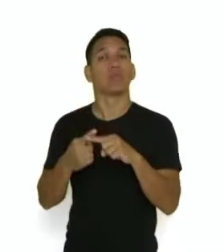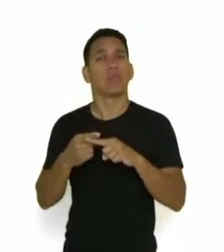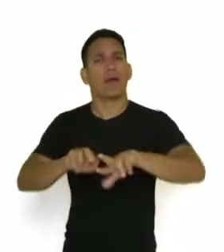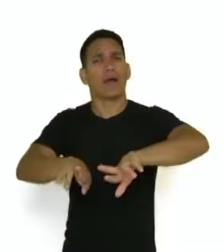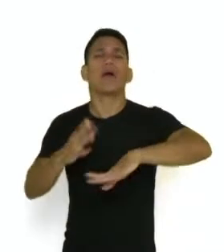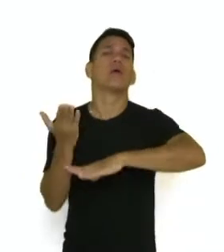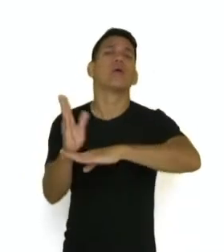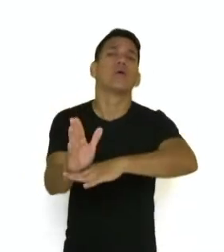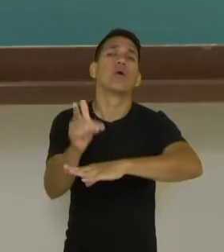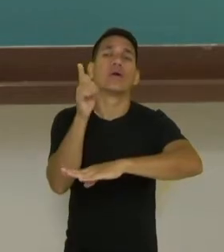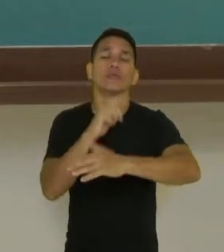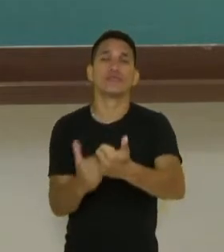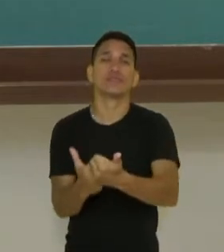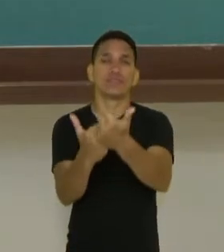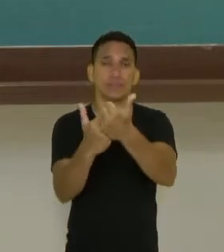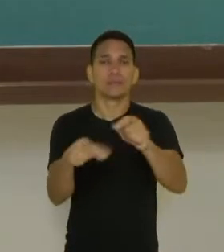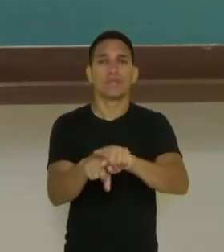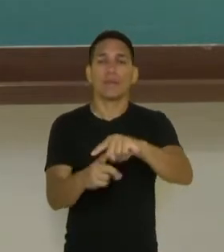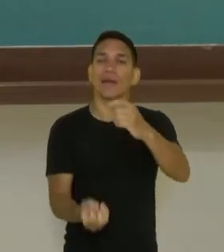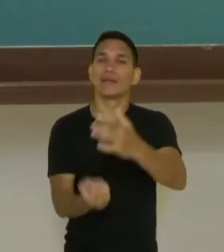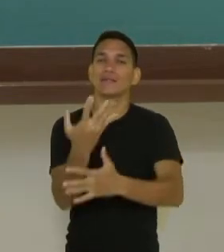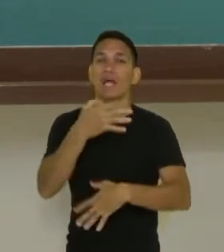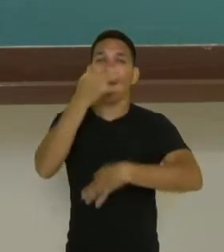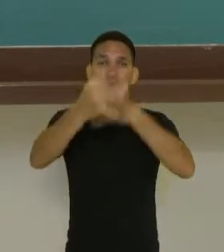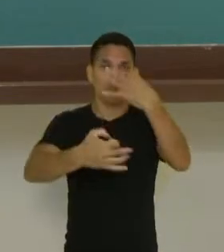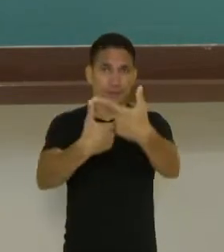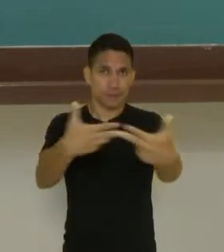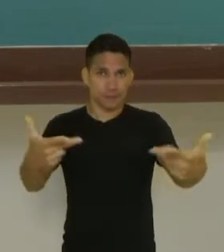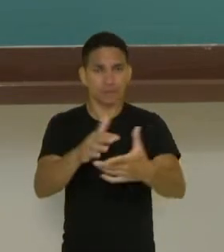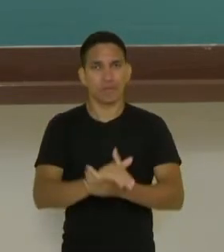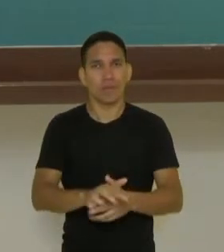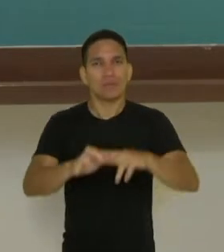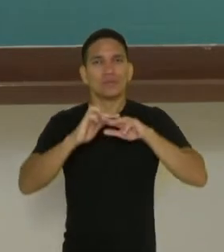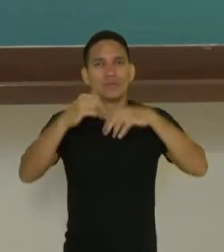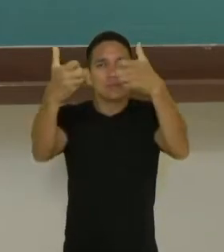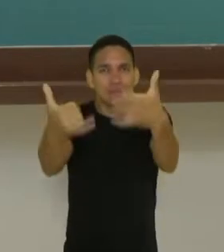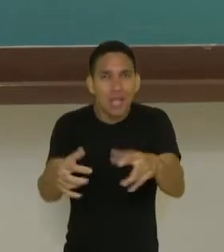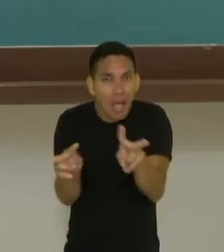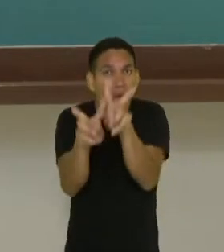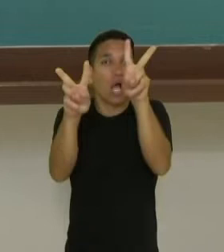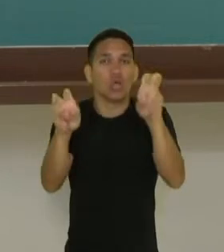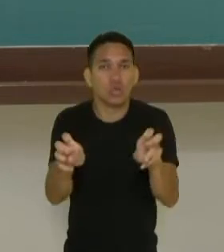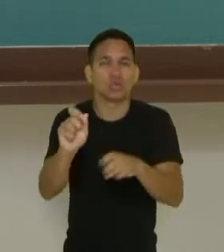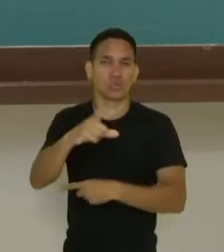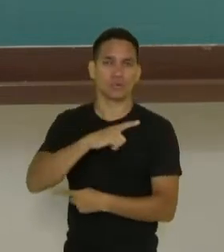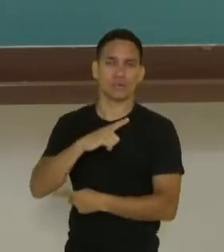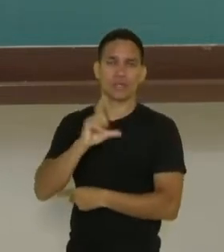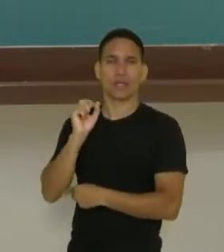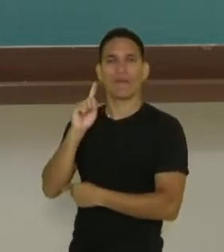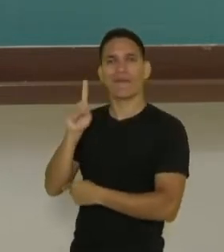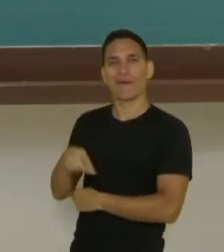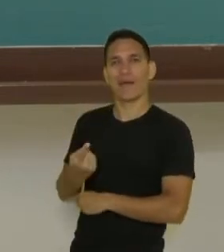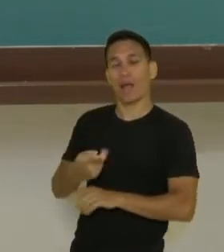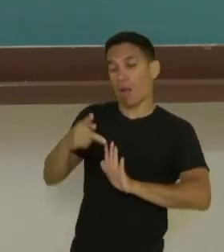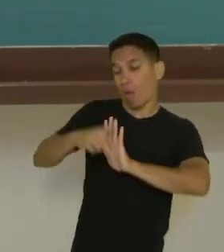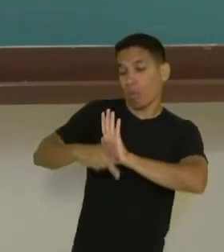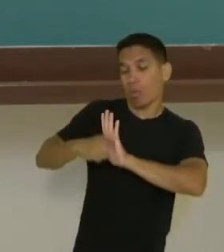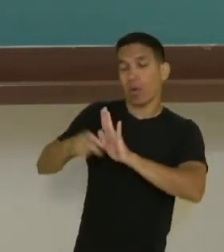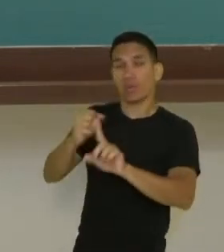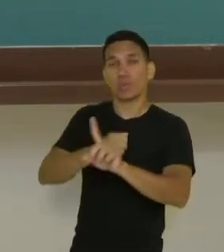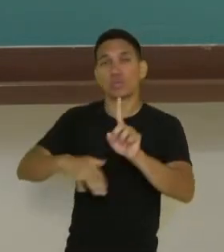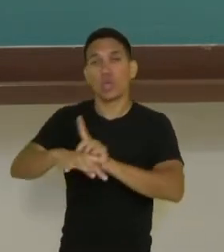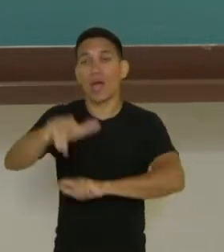formar opiniões. Então aqui ele está falando de uma maneira geral de alguns outros problemas sociais em que as pessoas deveriam ser